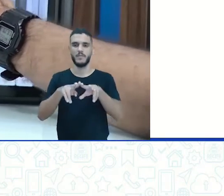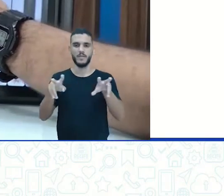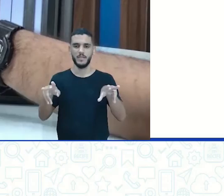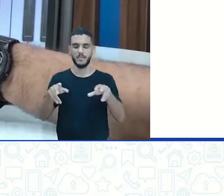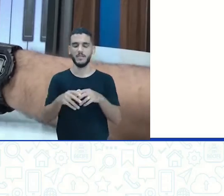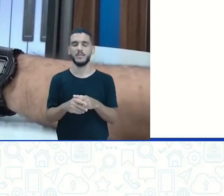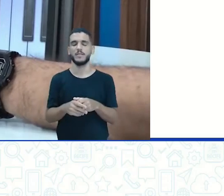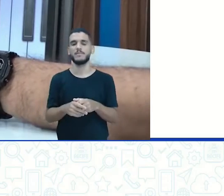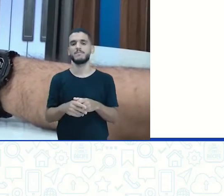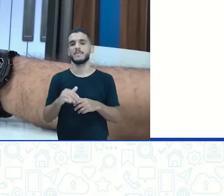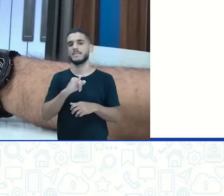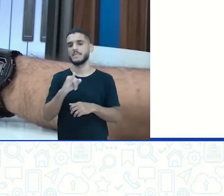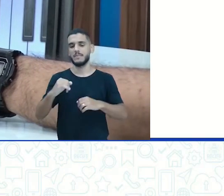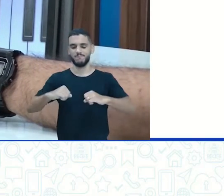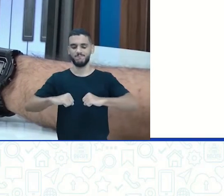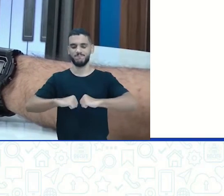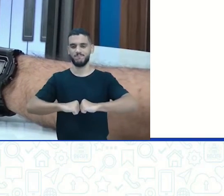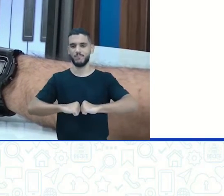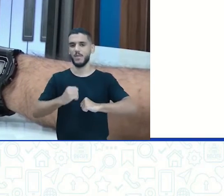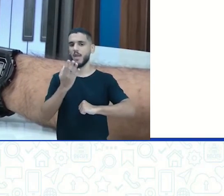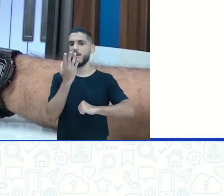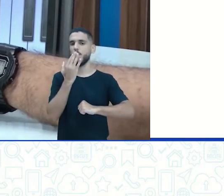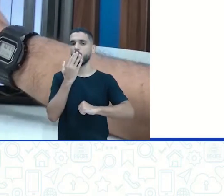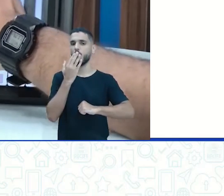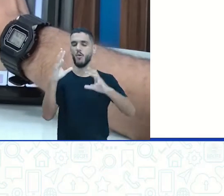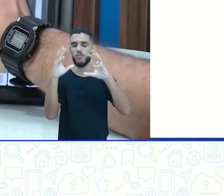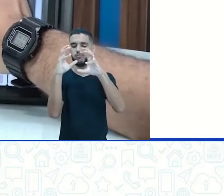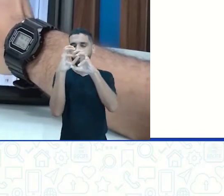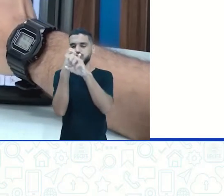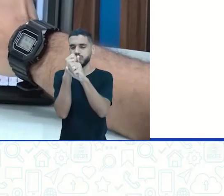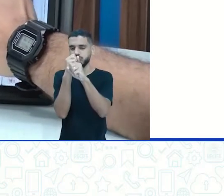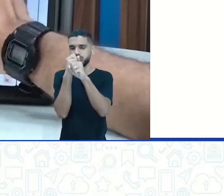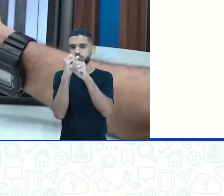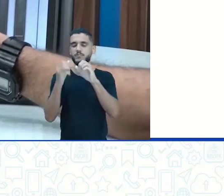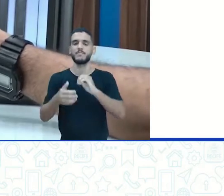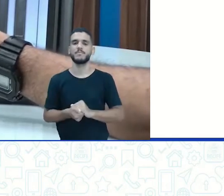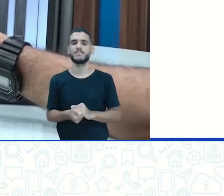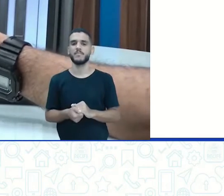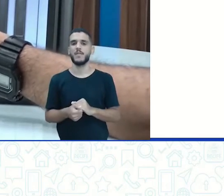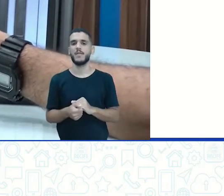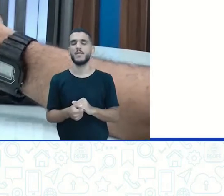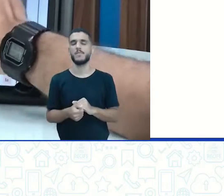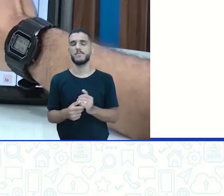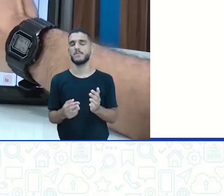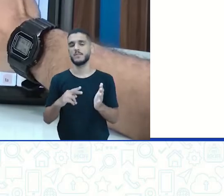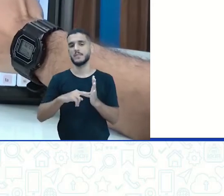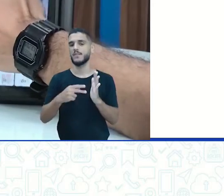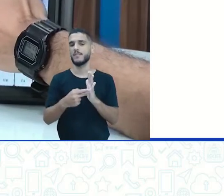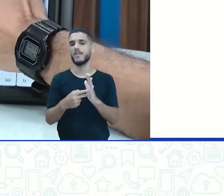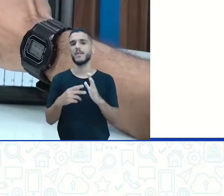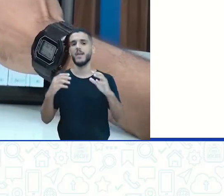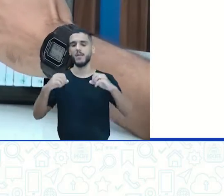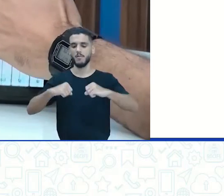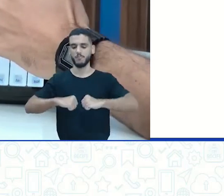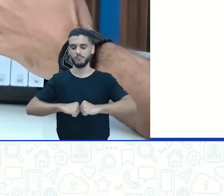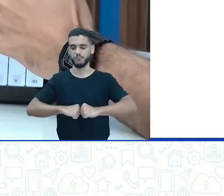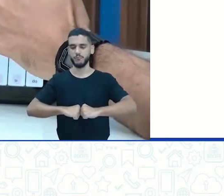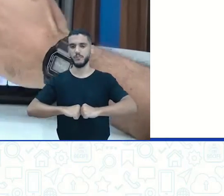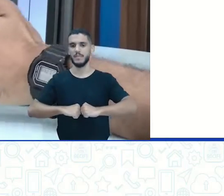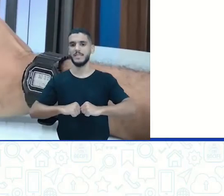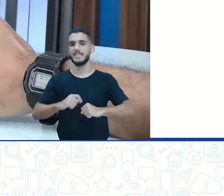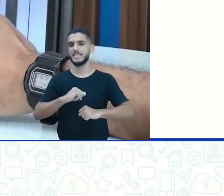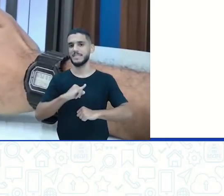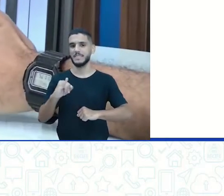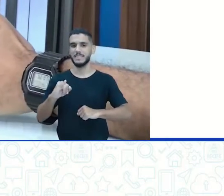novo, quanto mais grave, a cor vai ficando mais escura para representar o som grave. E quanto mais